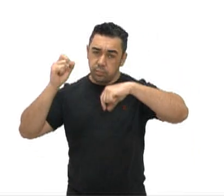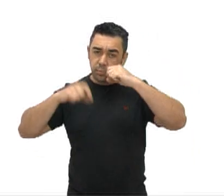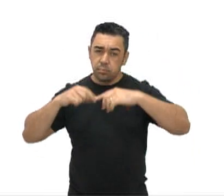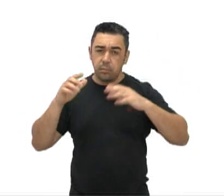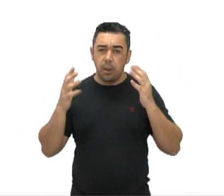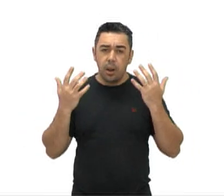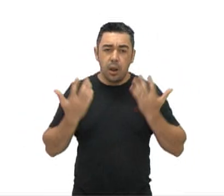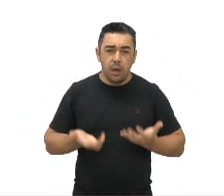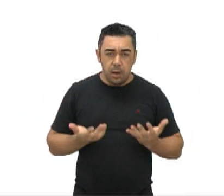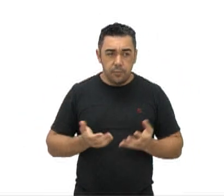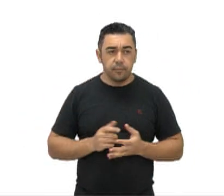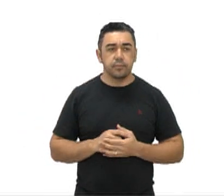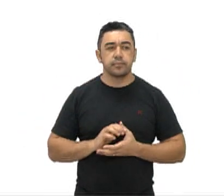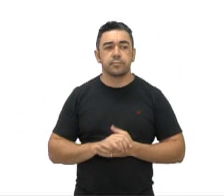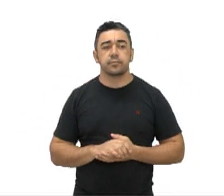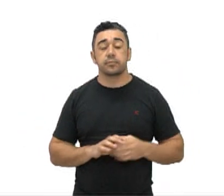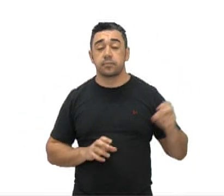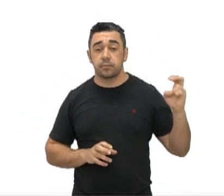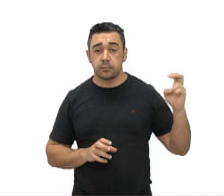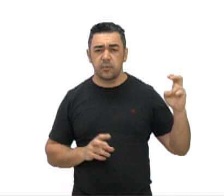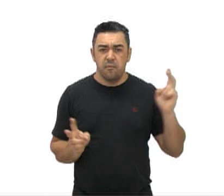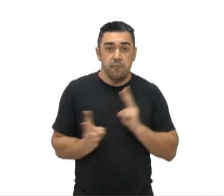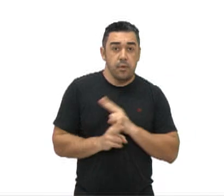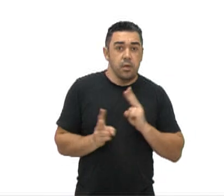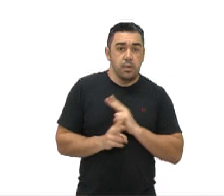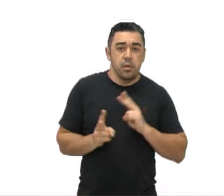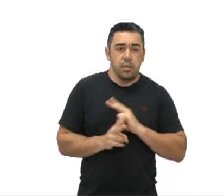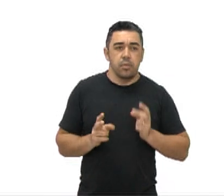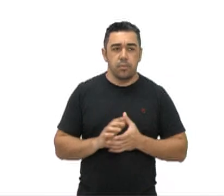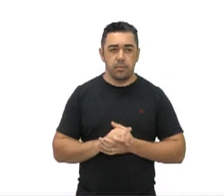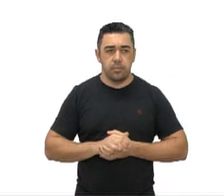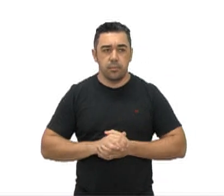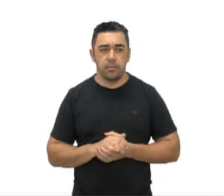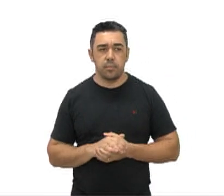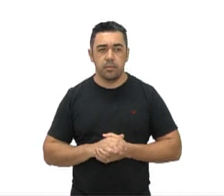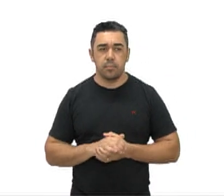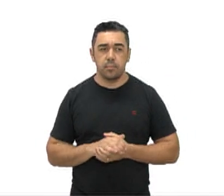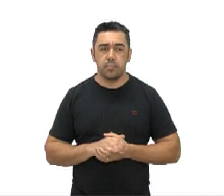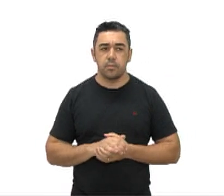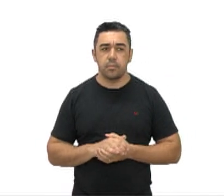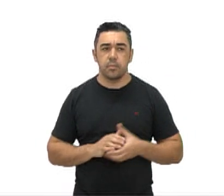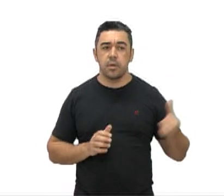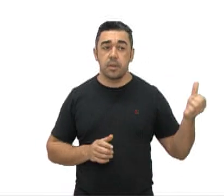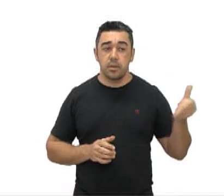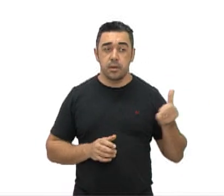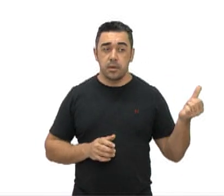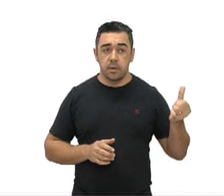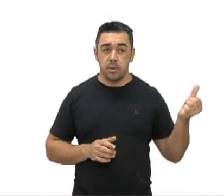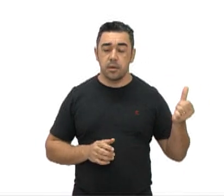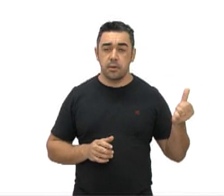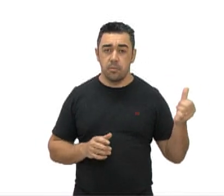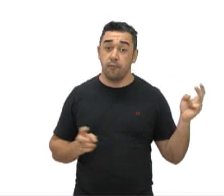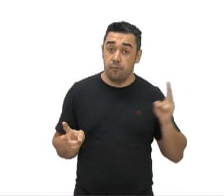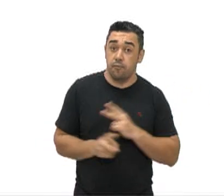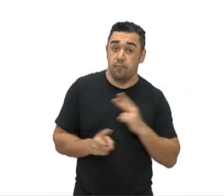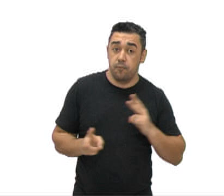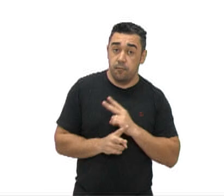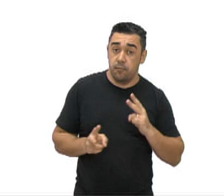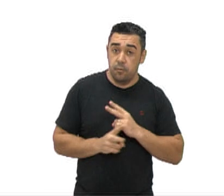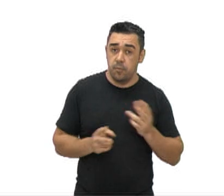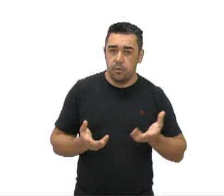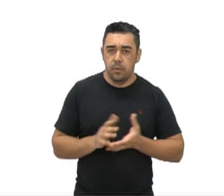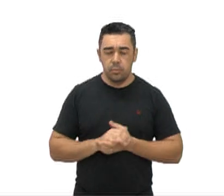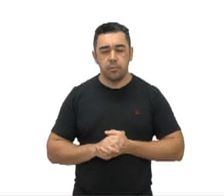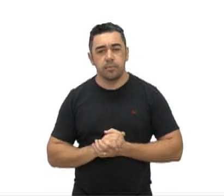chovinha leve, né? Garoa. Ventea ou ventea mucho, vento, tem a ver com vento, né? Está ventando muito.